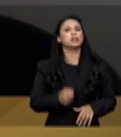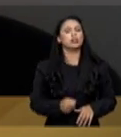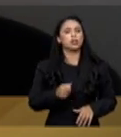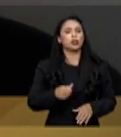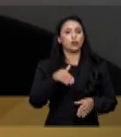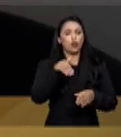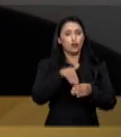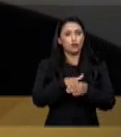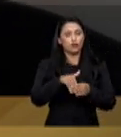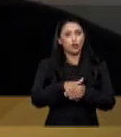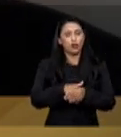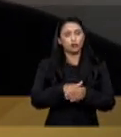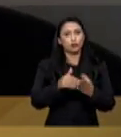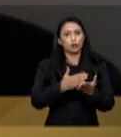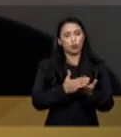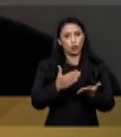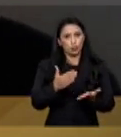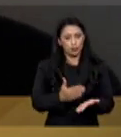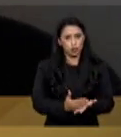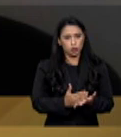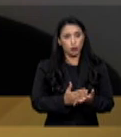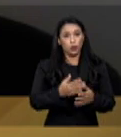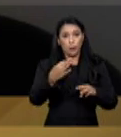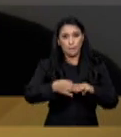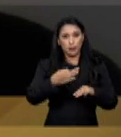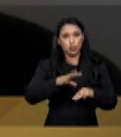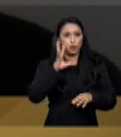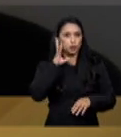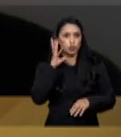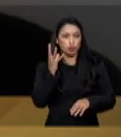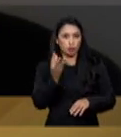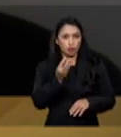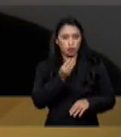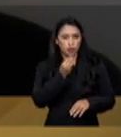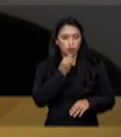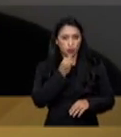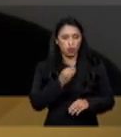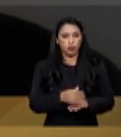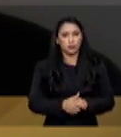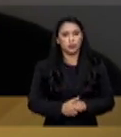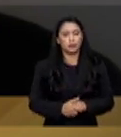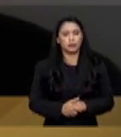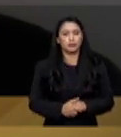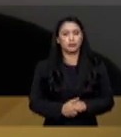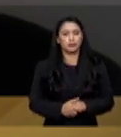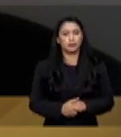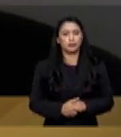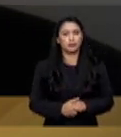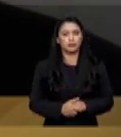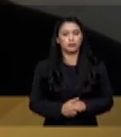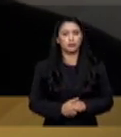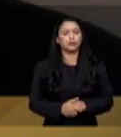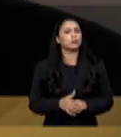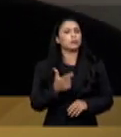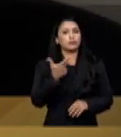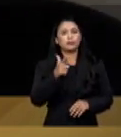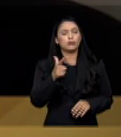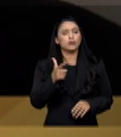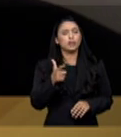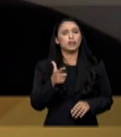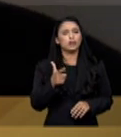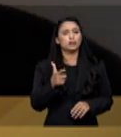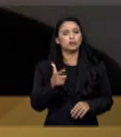do voto proferido pelo eminente ministro Dias Toffoli, a ausência de dependência recíproca